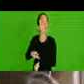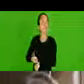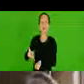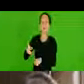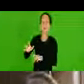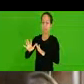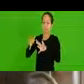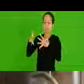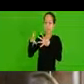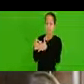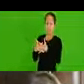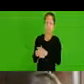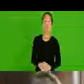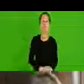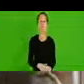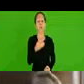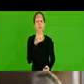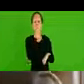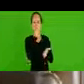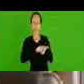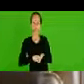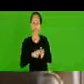humanas, as ciências sociais estavam querendo